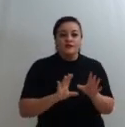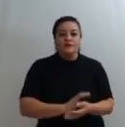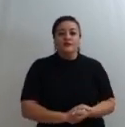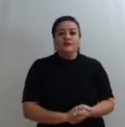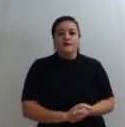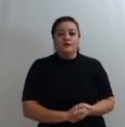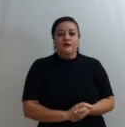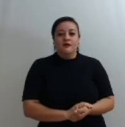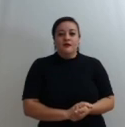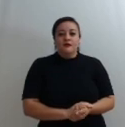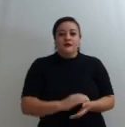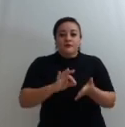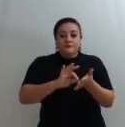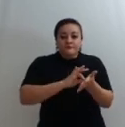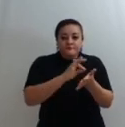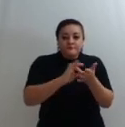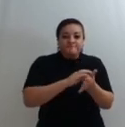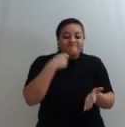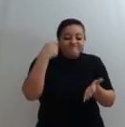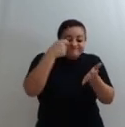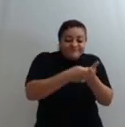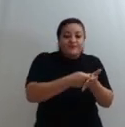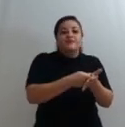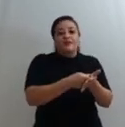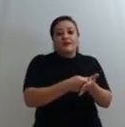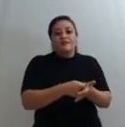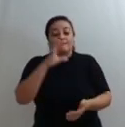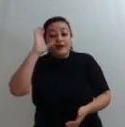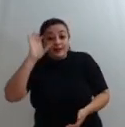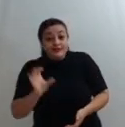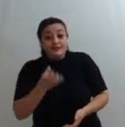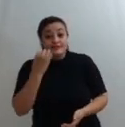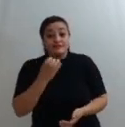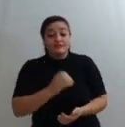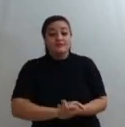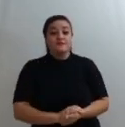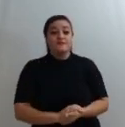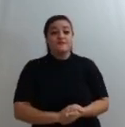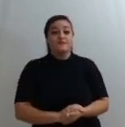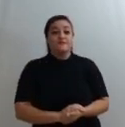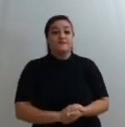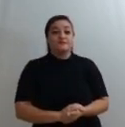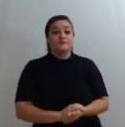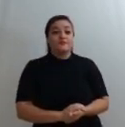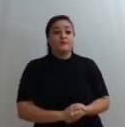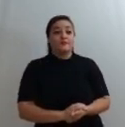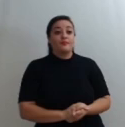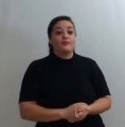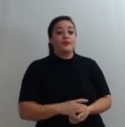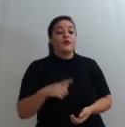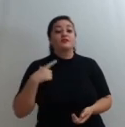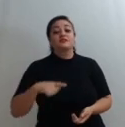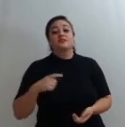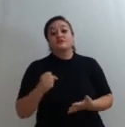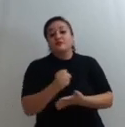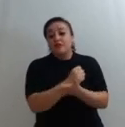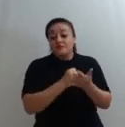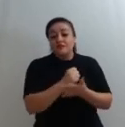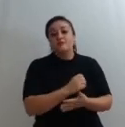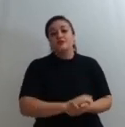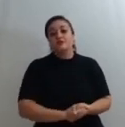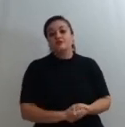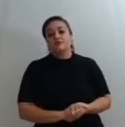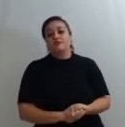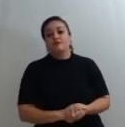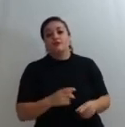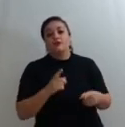registrar, de carimbar em sua decisão a ausência de fundamentação que nós falamos, porque não